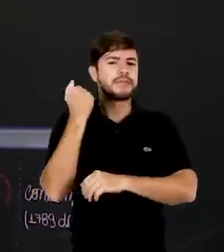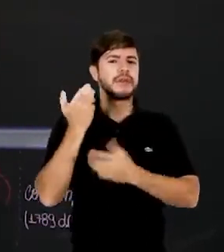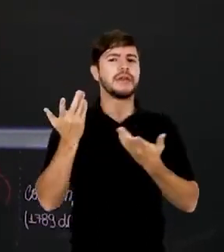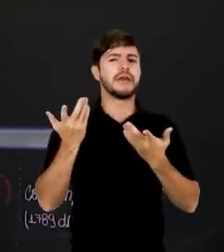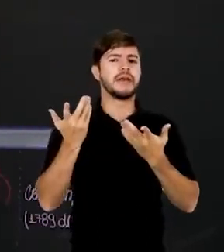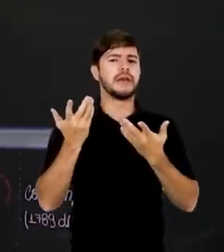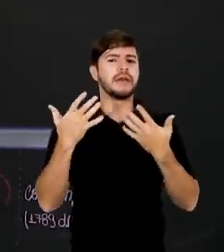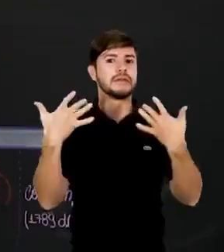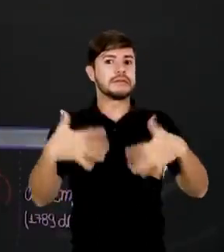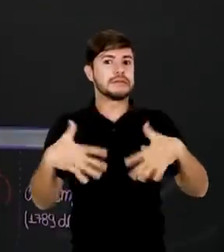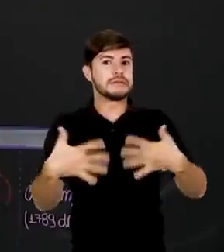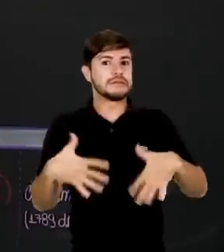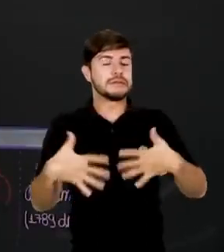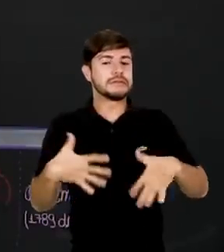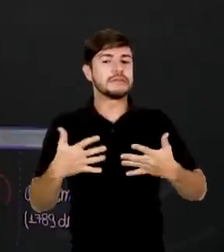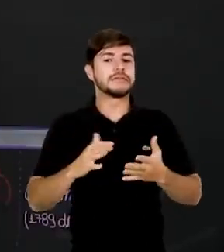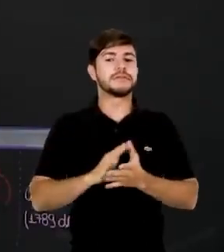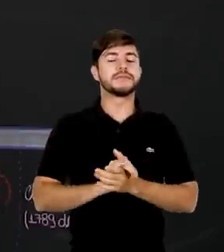grande, né?